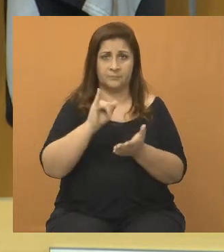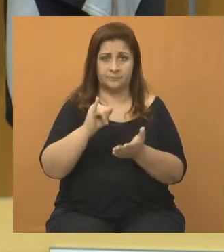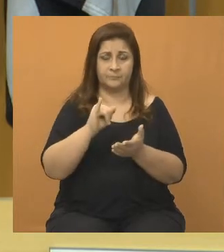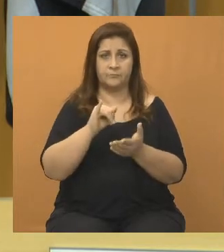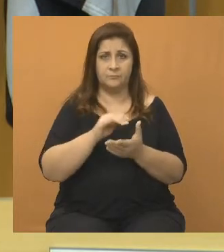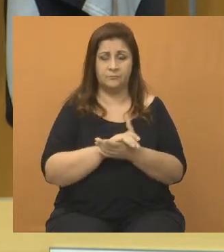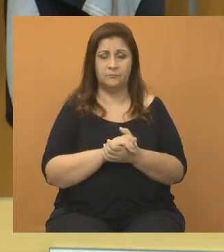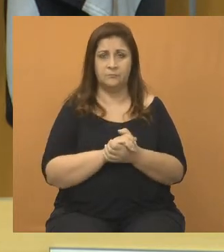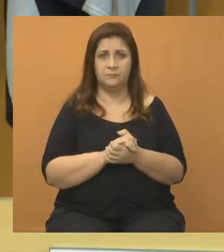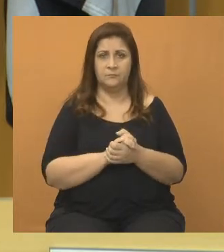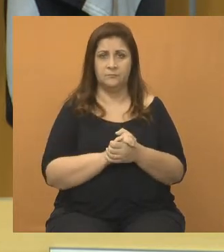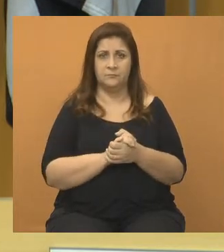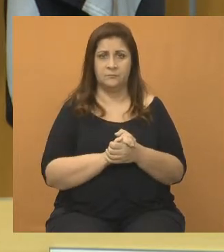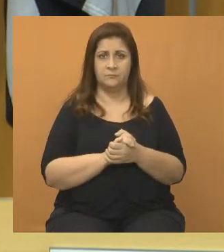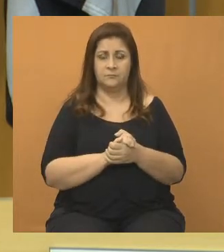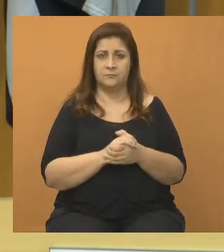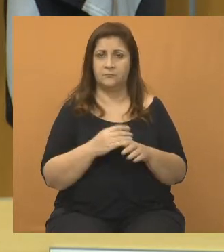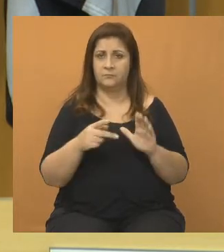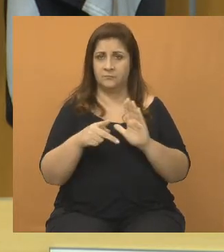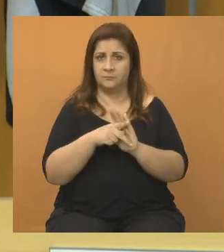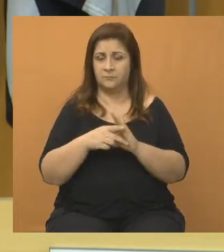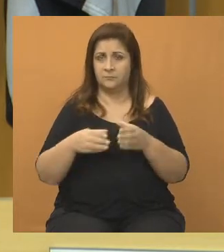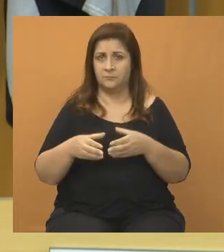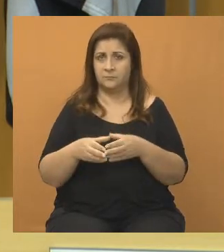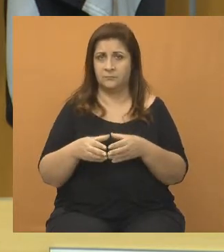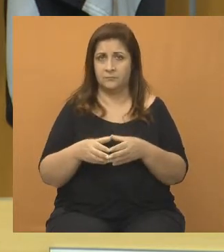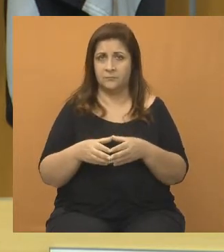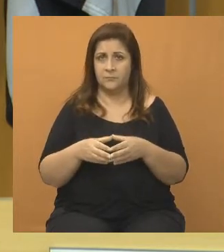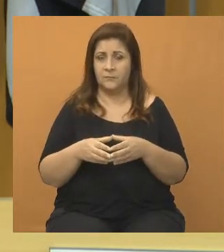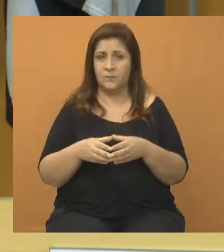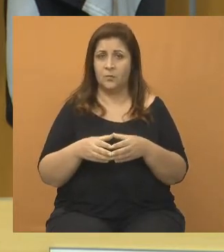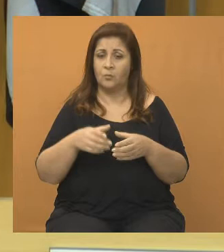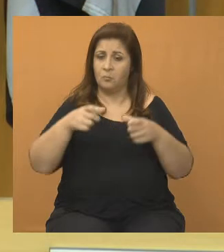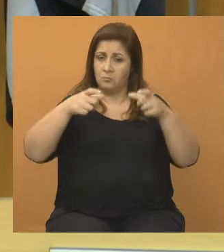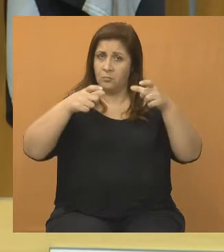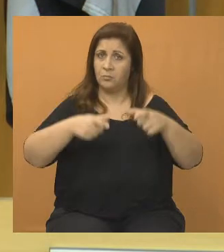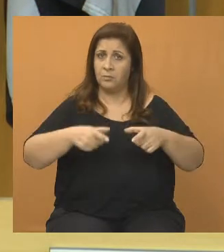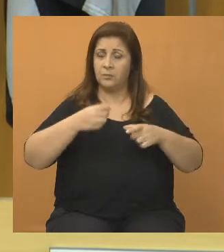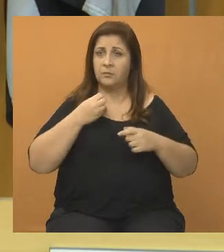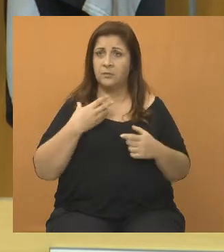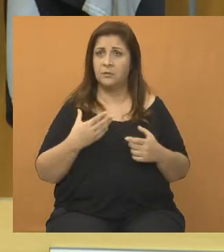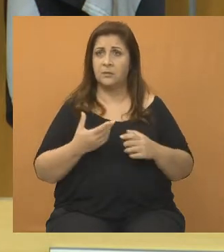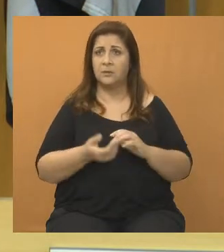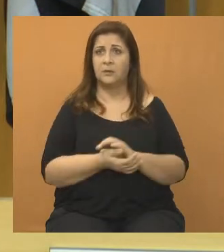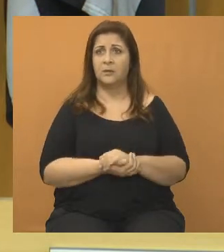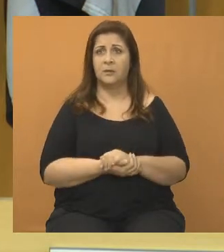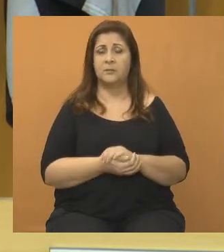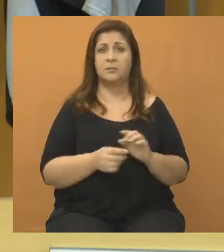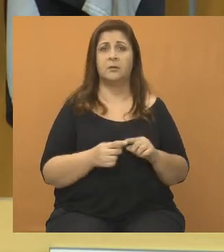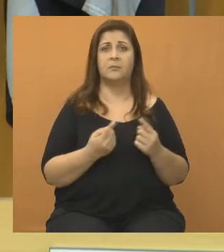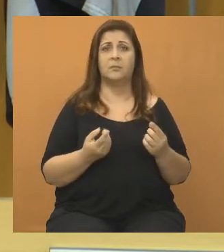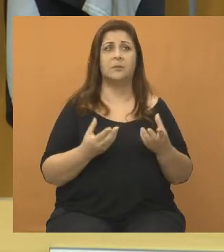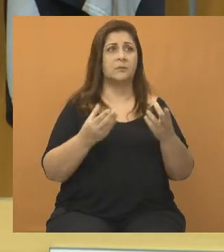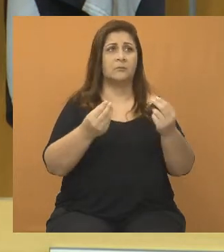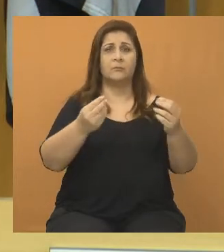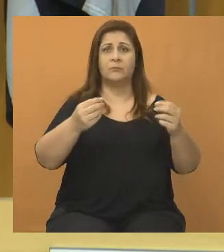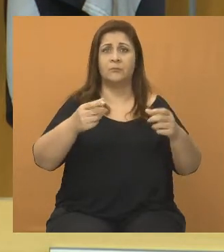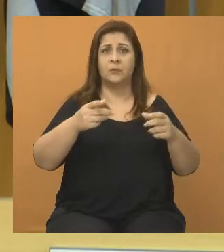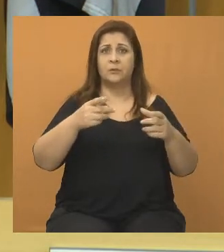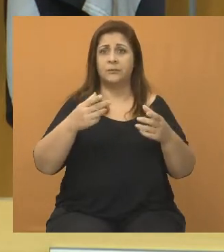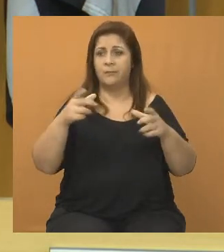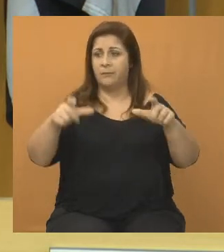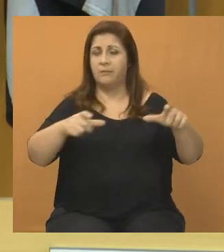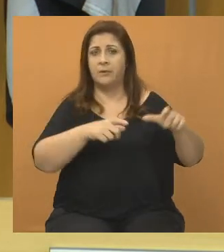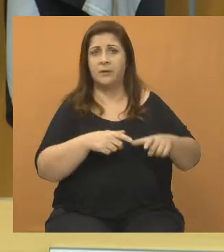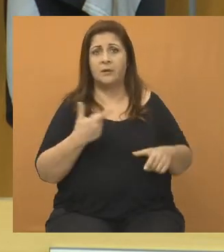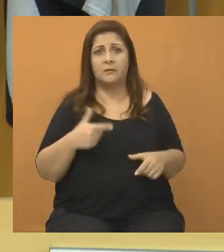prefeituras, né, de maior porte de uma região rica do Brasil, né? Mas se pegar a grande parte do país, não tem